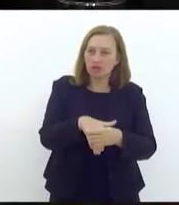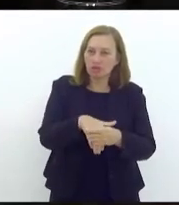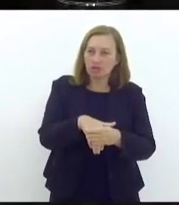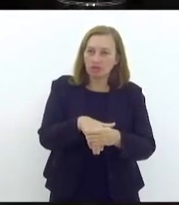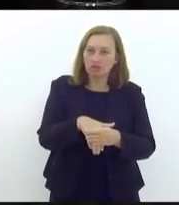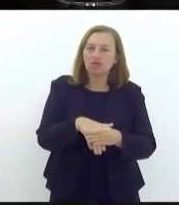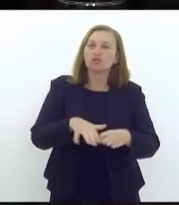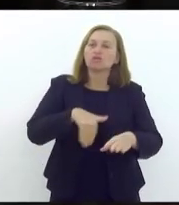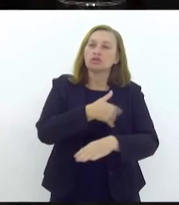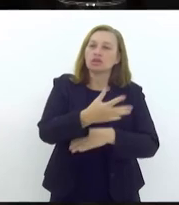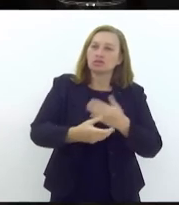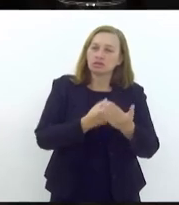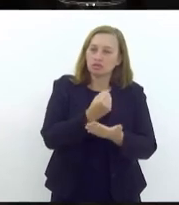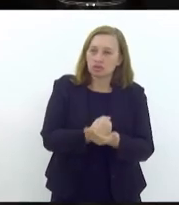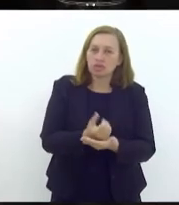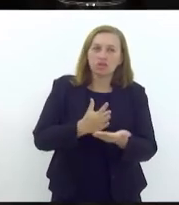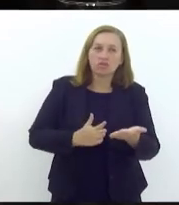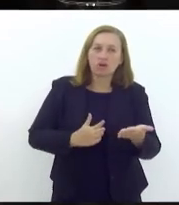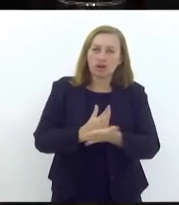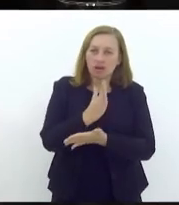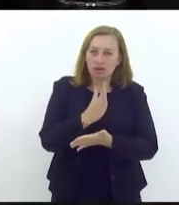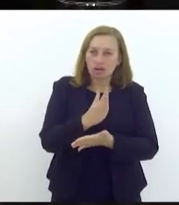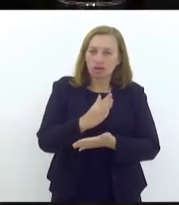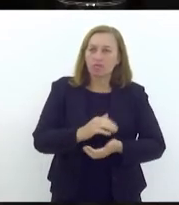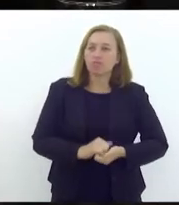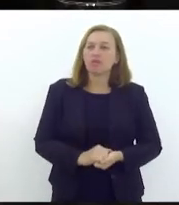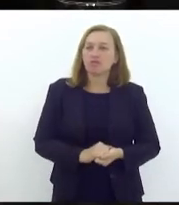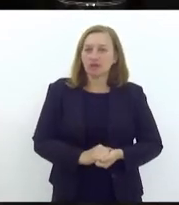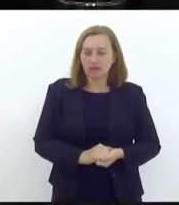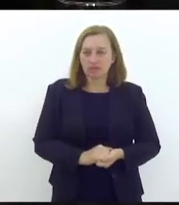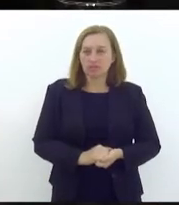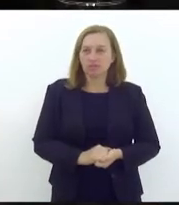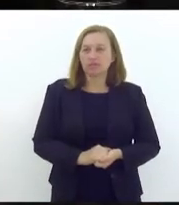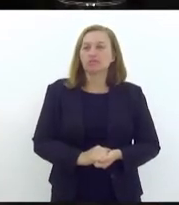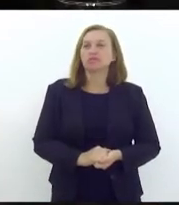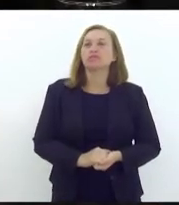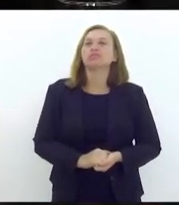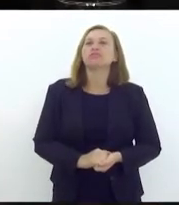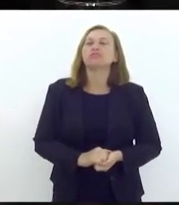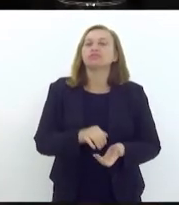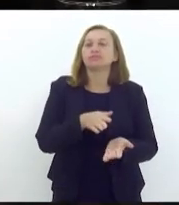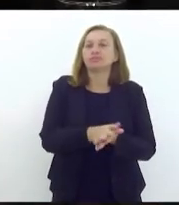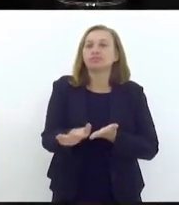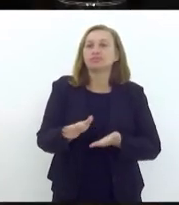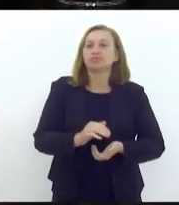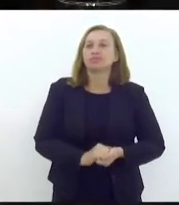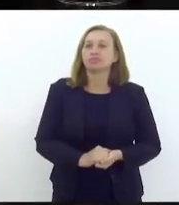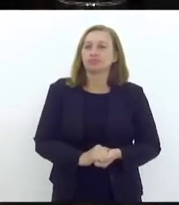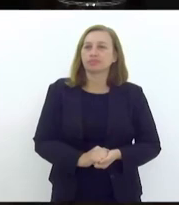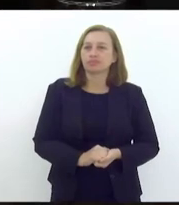em votação o senhor disse que a própria mãe como estão aprovado vai autógrafo